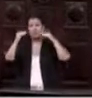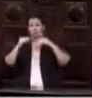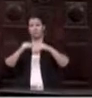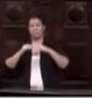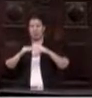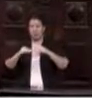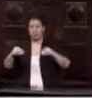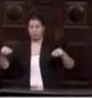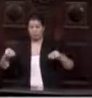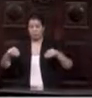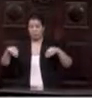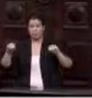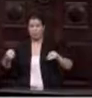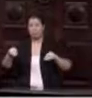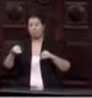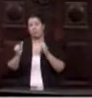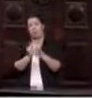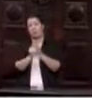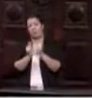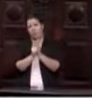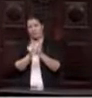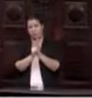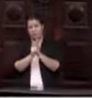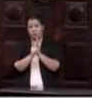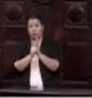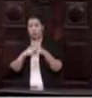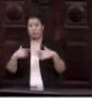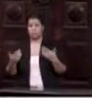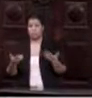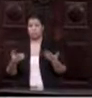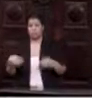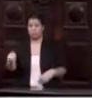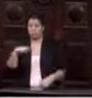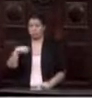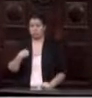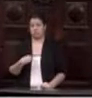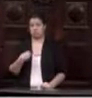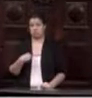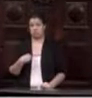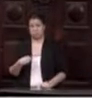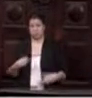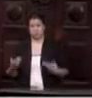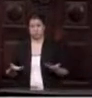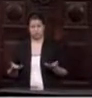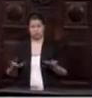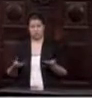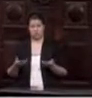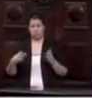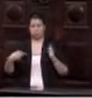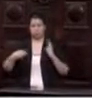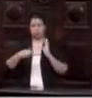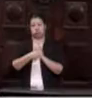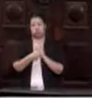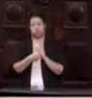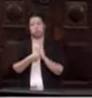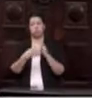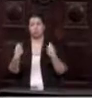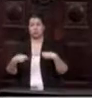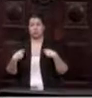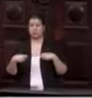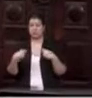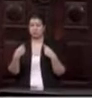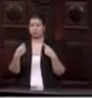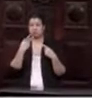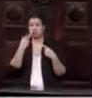papelão. Nós não deixamos de estar aqui denunciando a situação